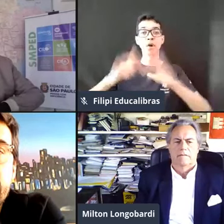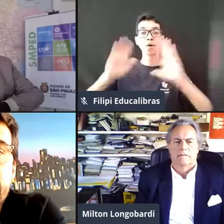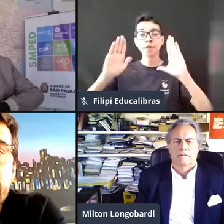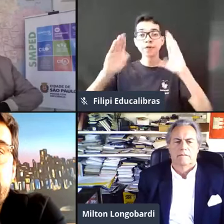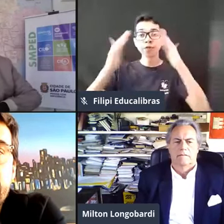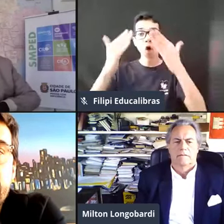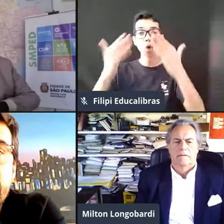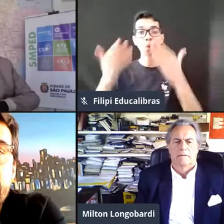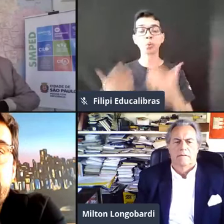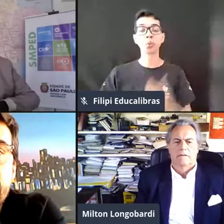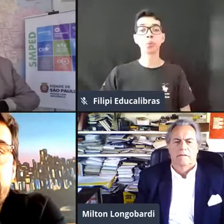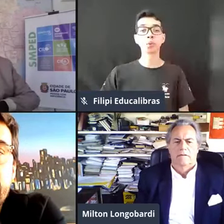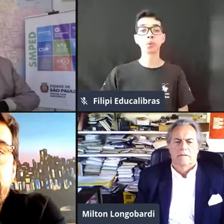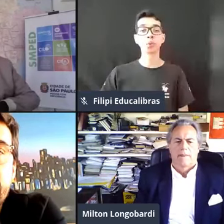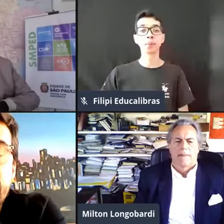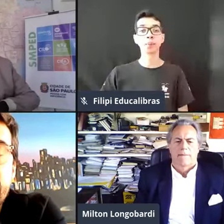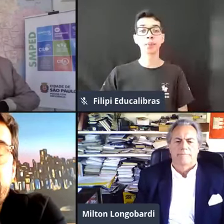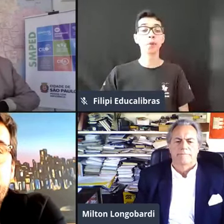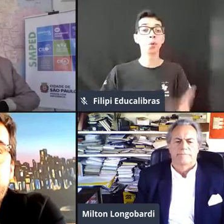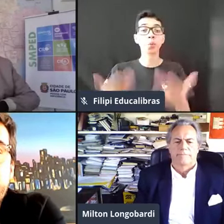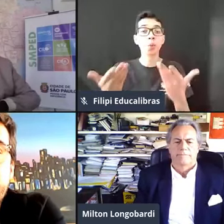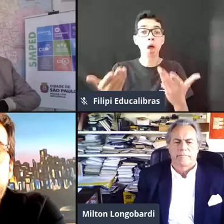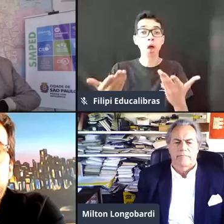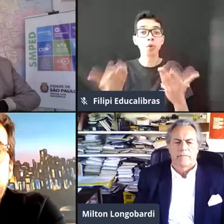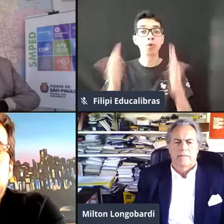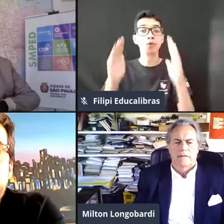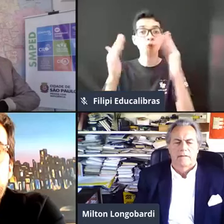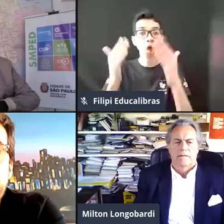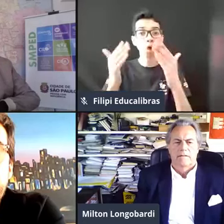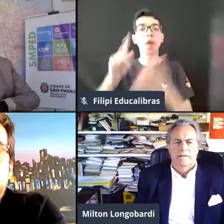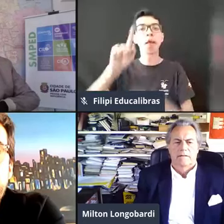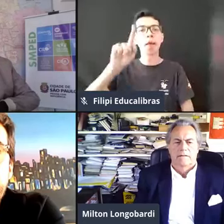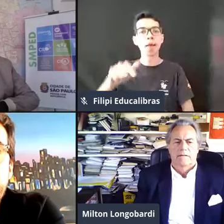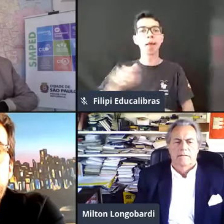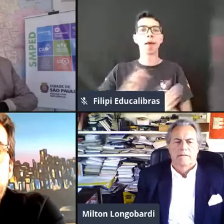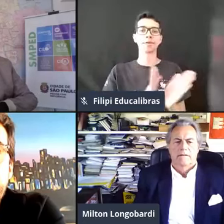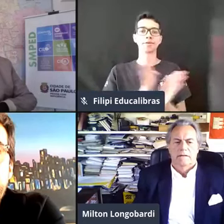é, em grande medida, acessibilidade para todo mundo. Vamos lá.